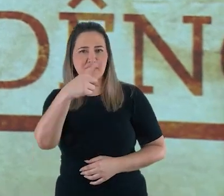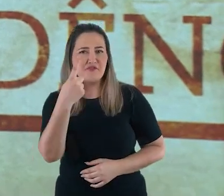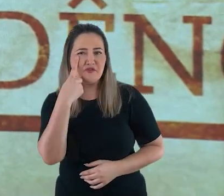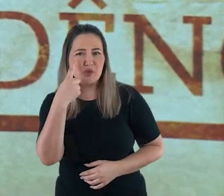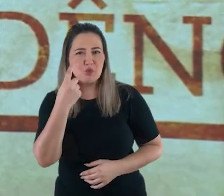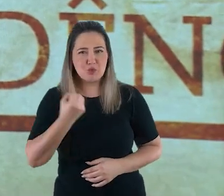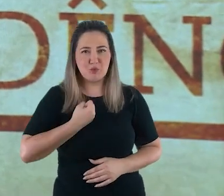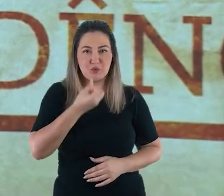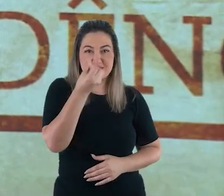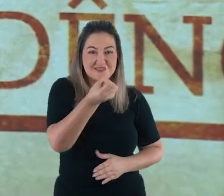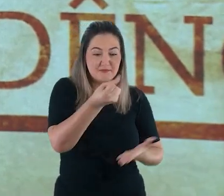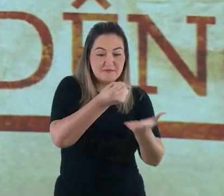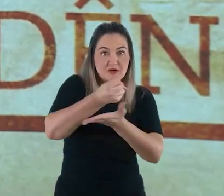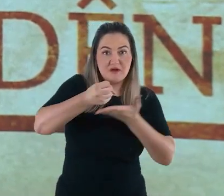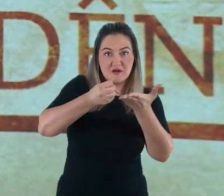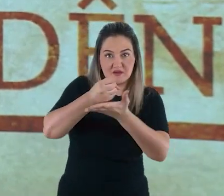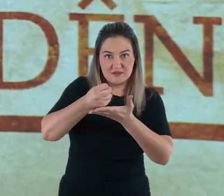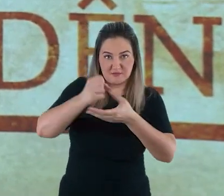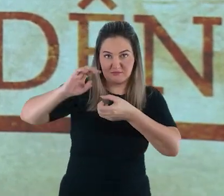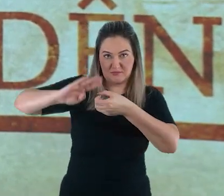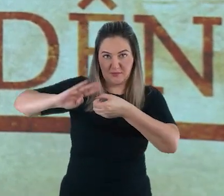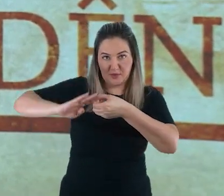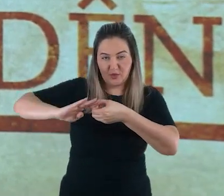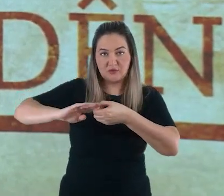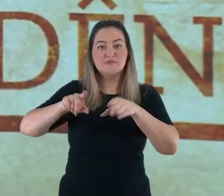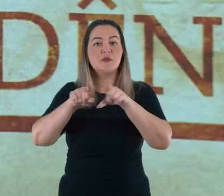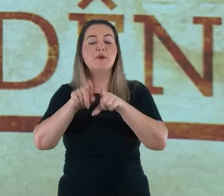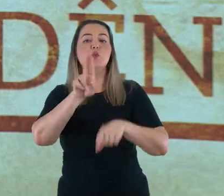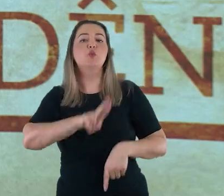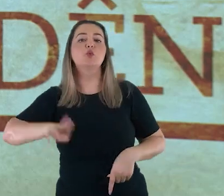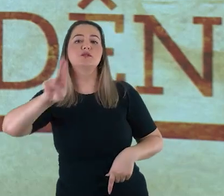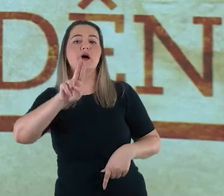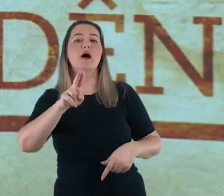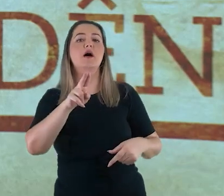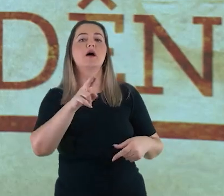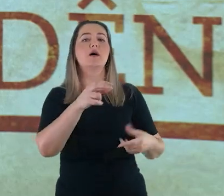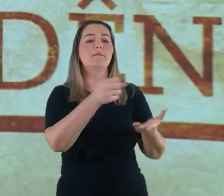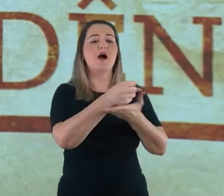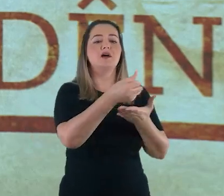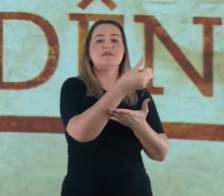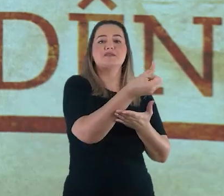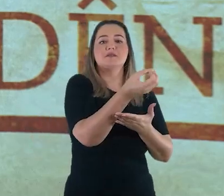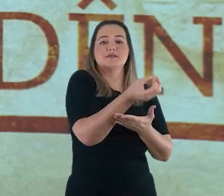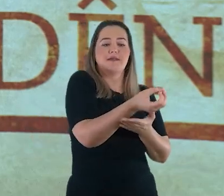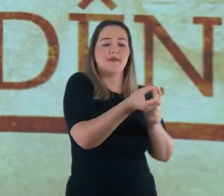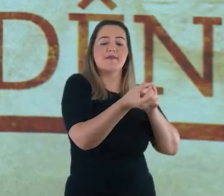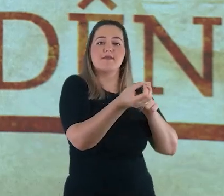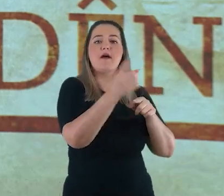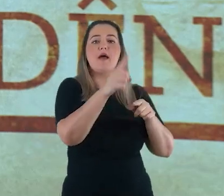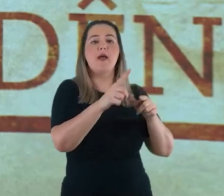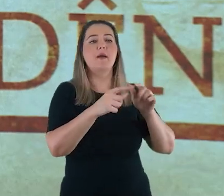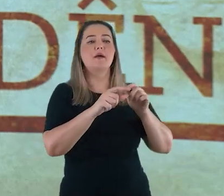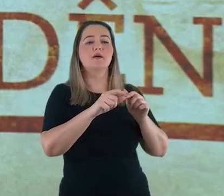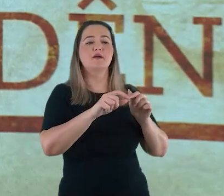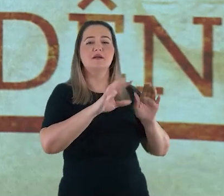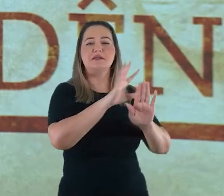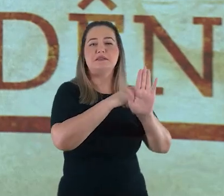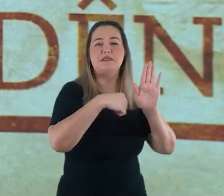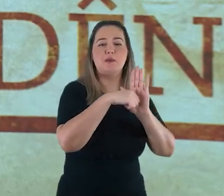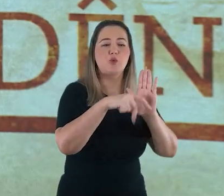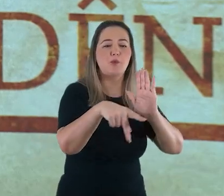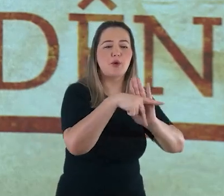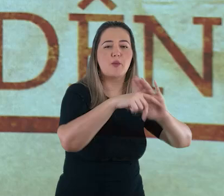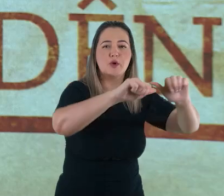número básico ali para os babilônios, a ideia de usar o valor sexagesimal para simbolizar as divindades de um modo